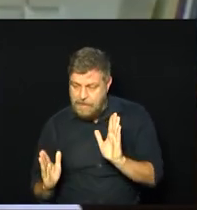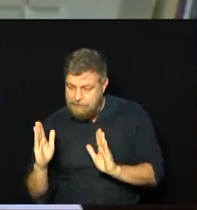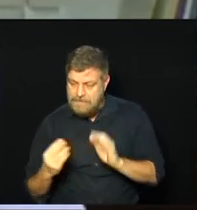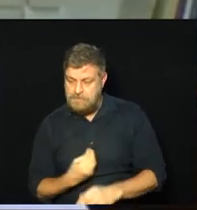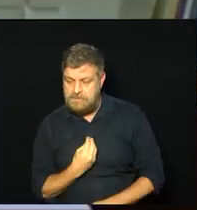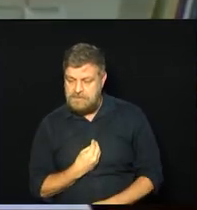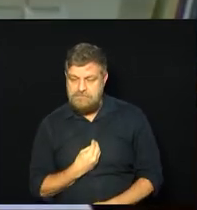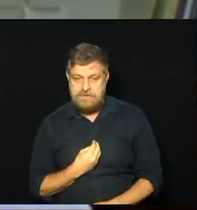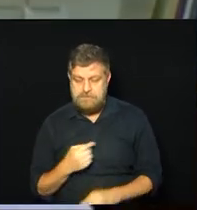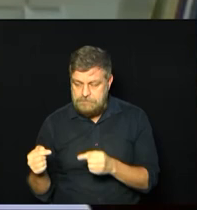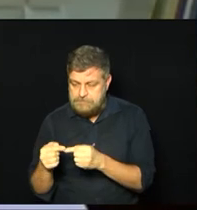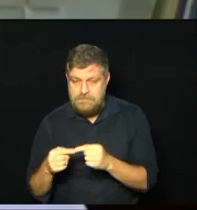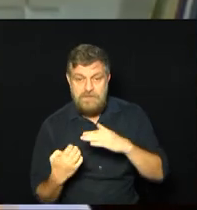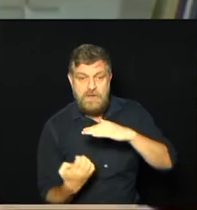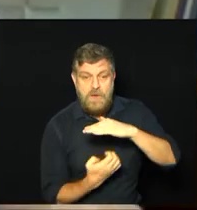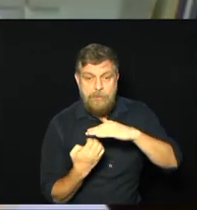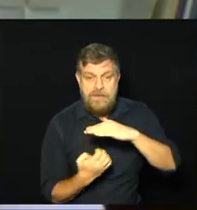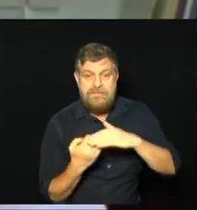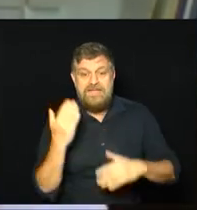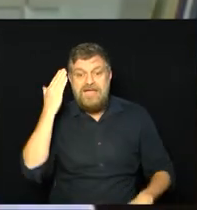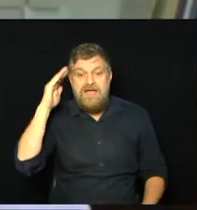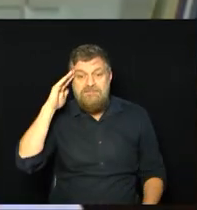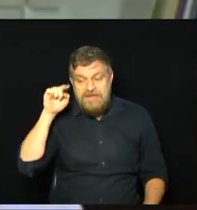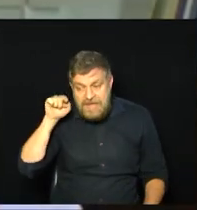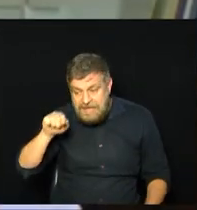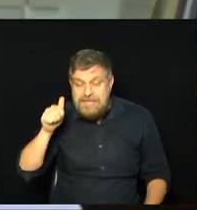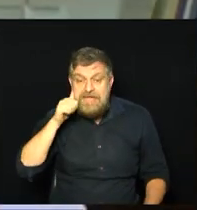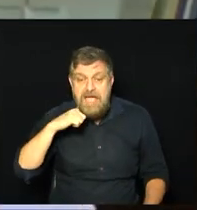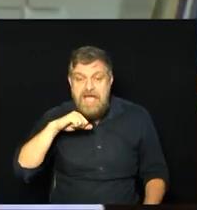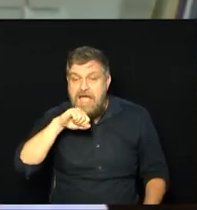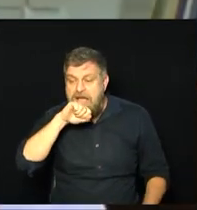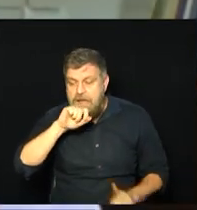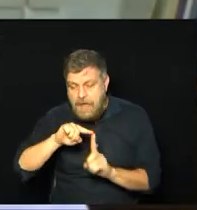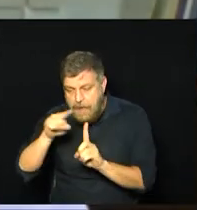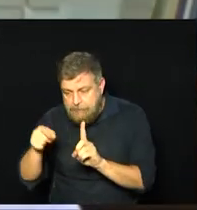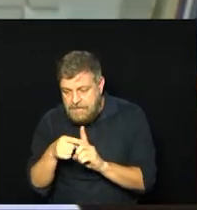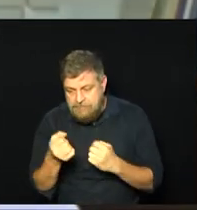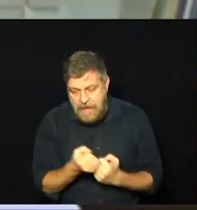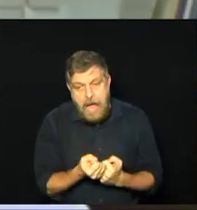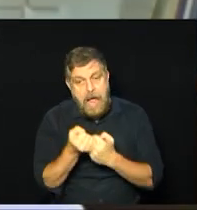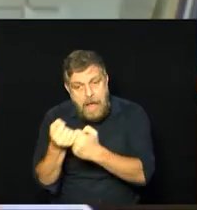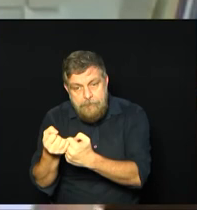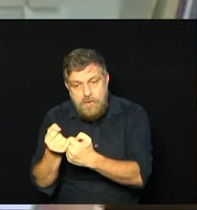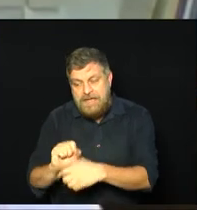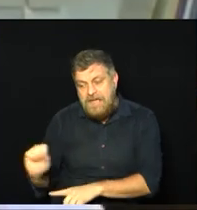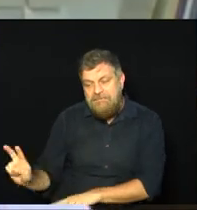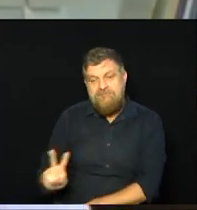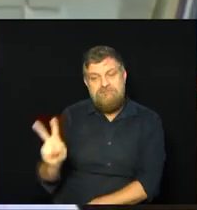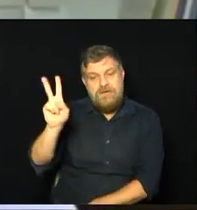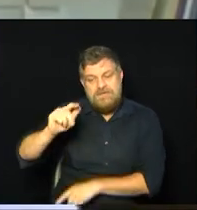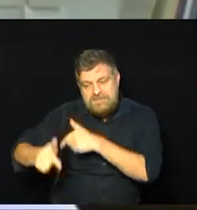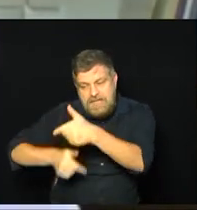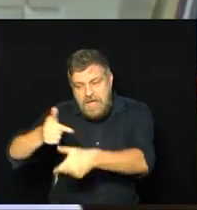dela, uma empresa que vai entender a maternidade dela e apoiá-la naquela maternidade, valorizar o trabalho